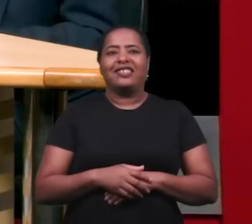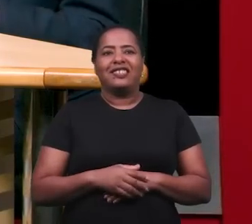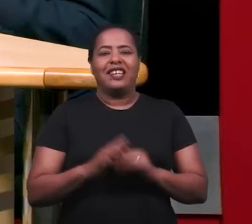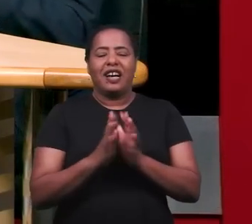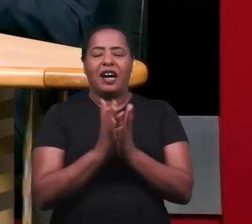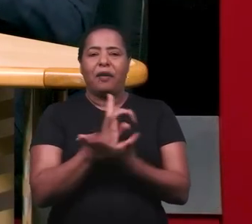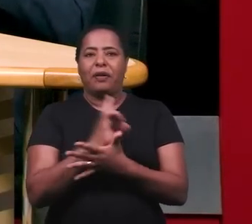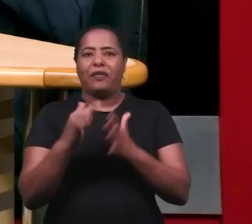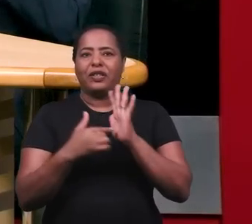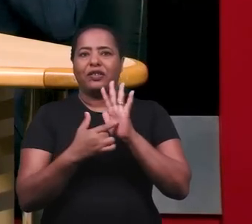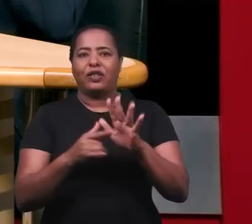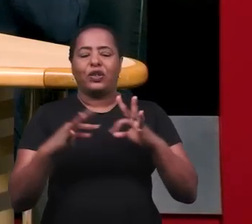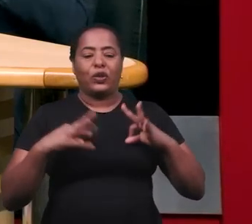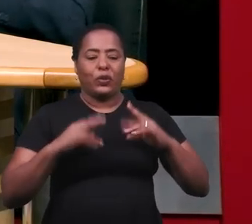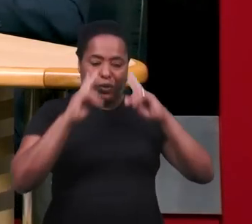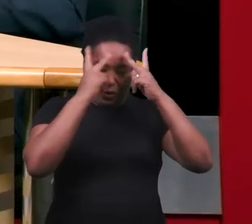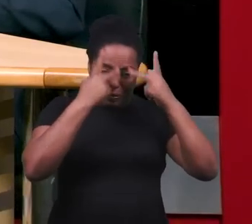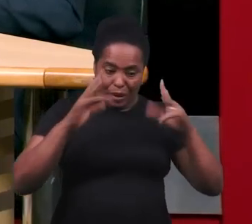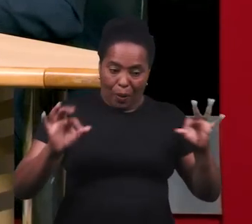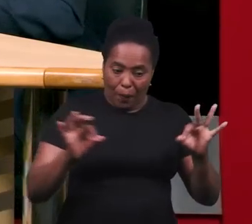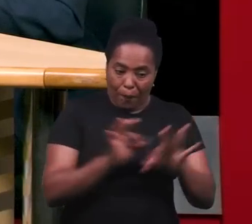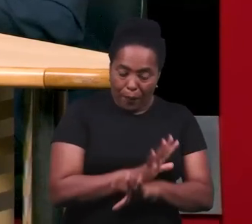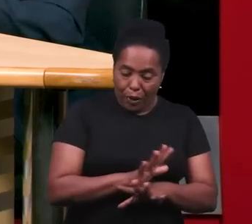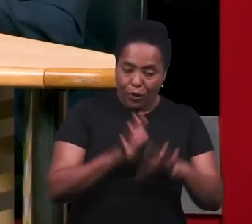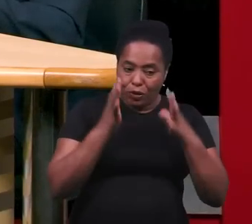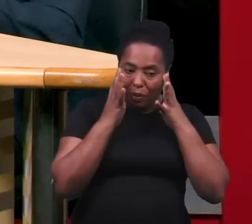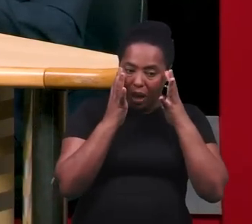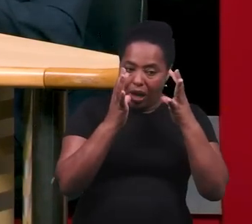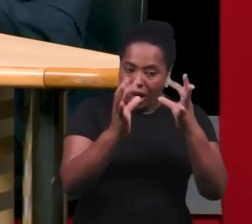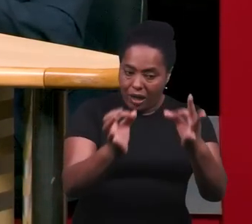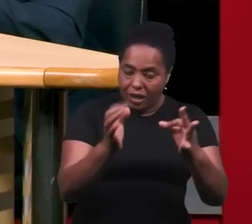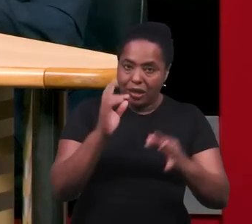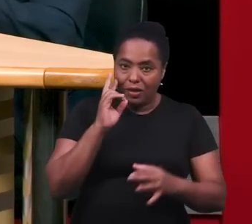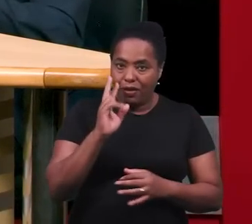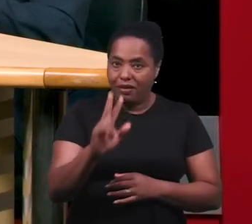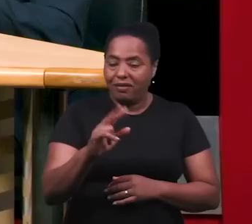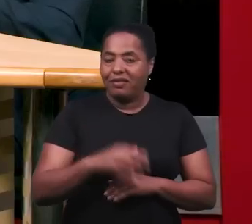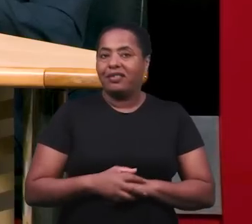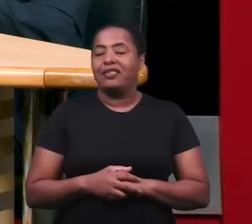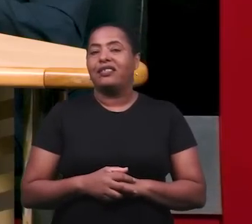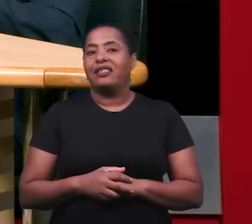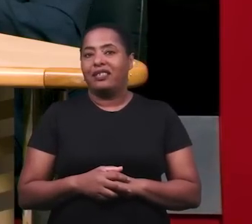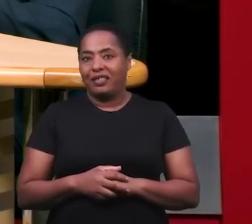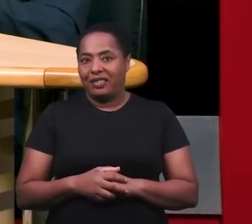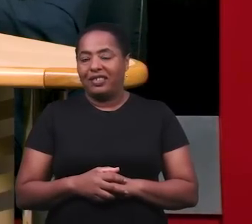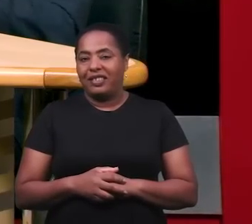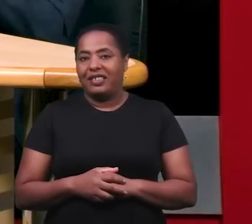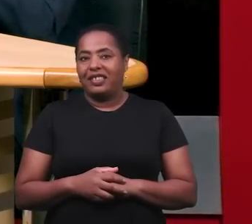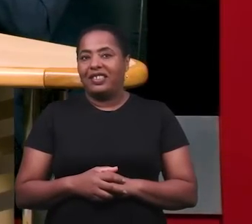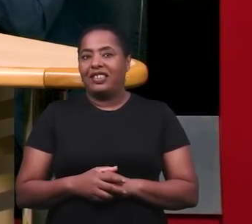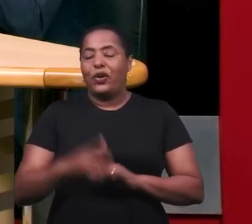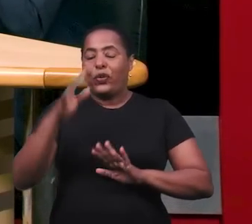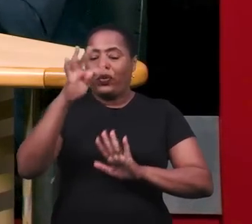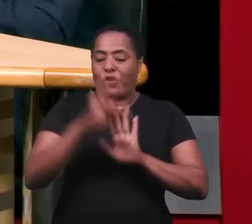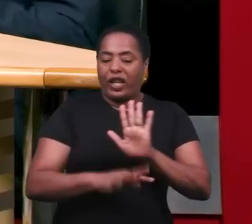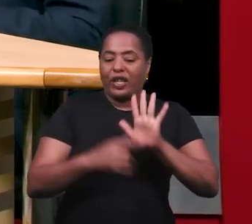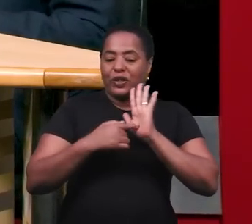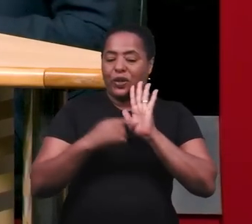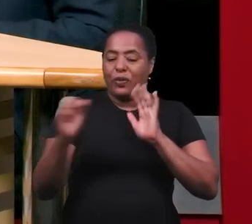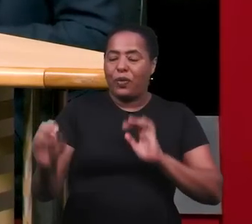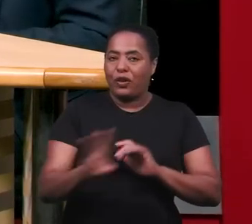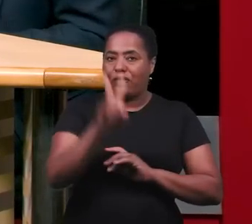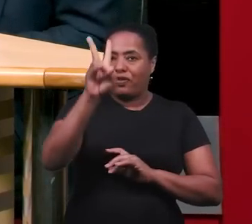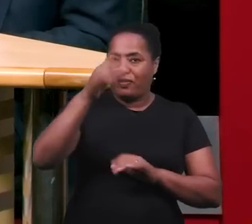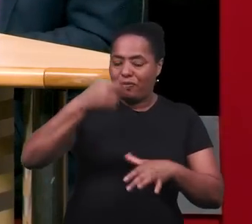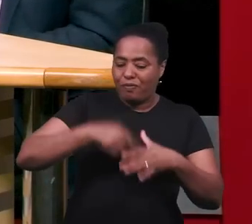interessante que a palavra de Deus diz, né? Todo homem seja pronto para ouvir. Exatamente. Tardio para falar, ou seja... Então,